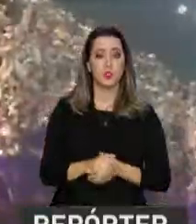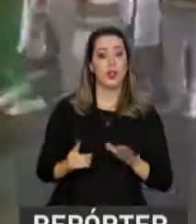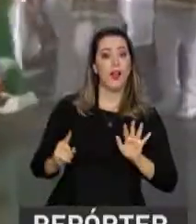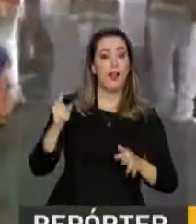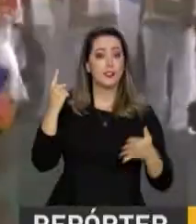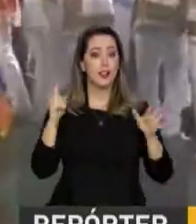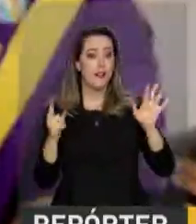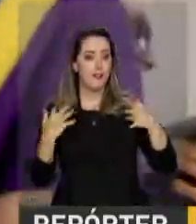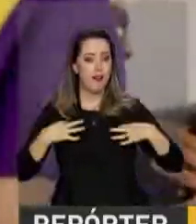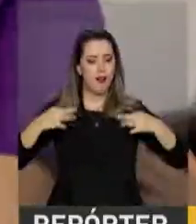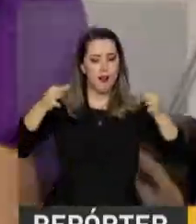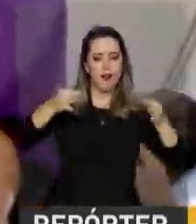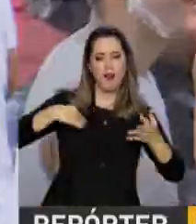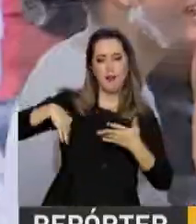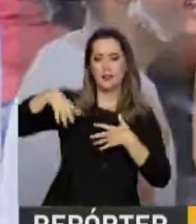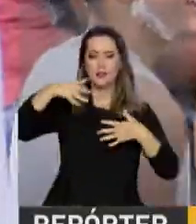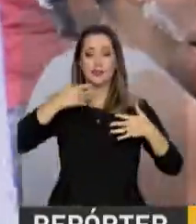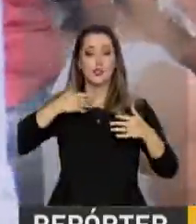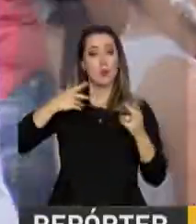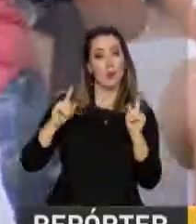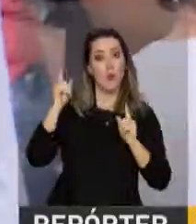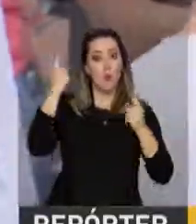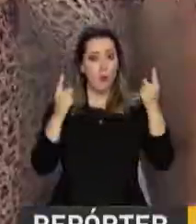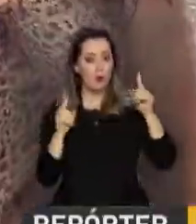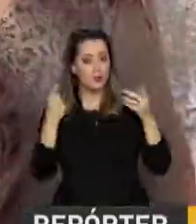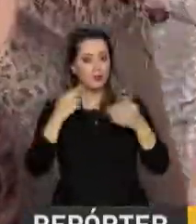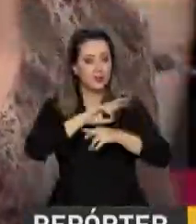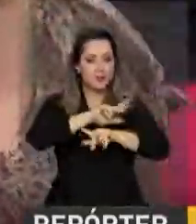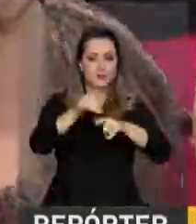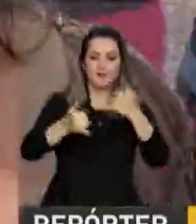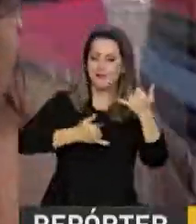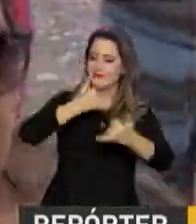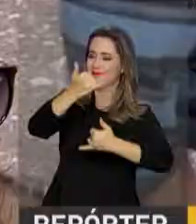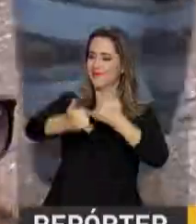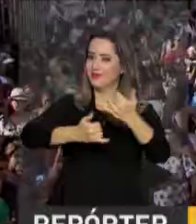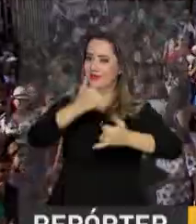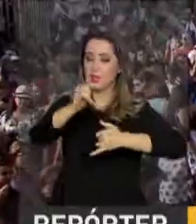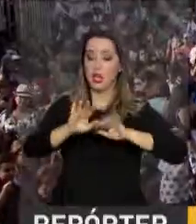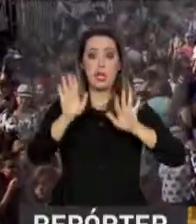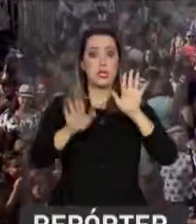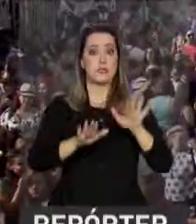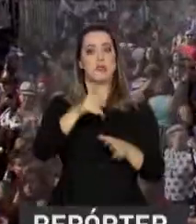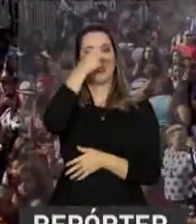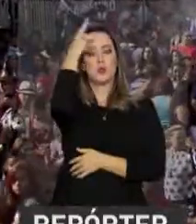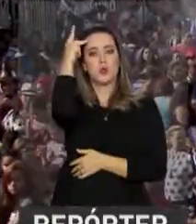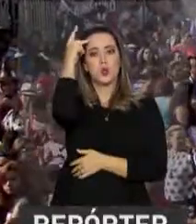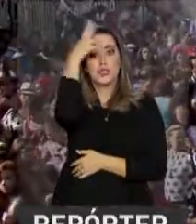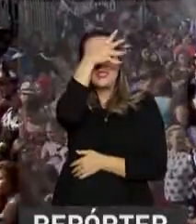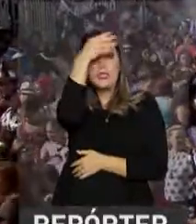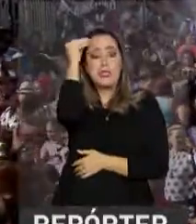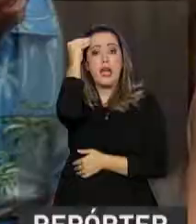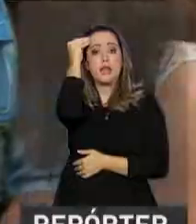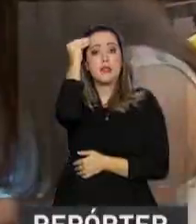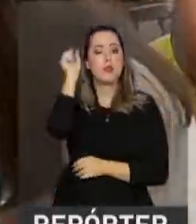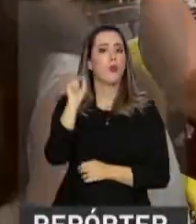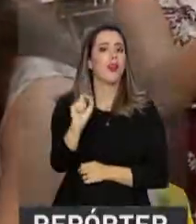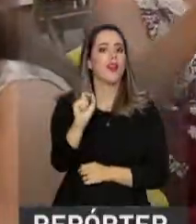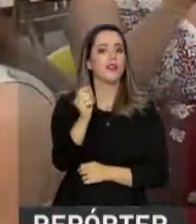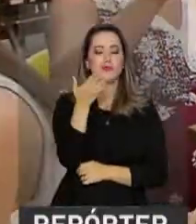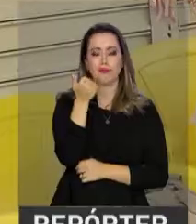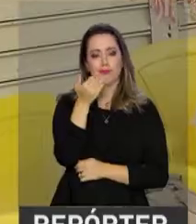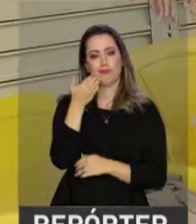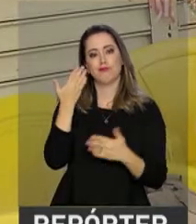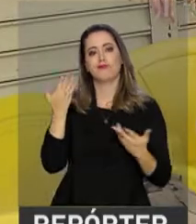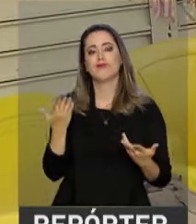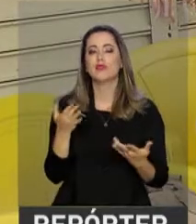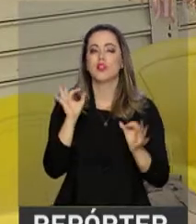Carnaval, fantasia, música e muita diversão. Com tanta empolgação, as pessoas às vezes esquecem de uma coisa básica: a